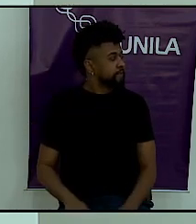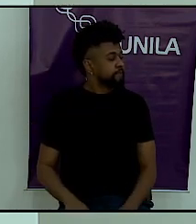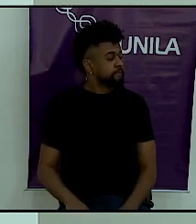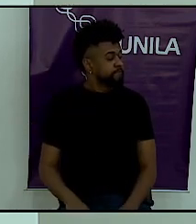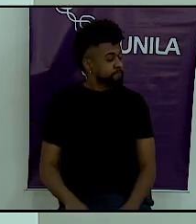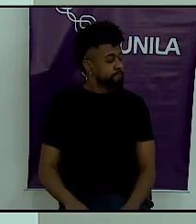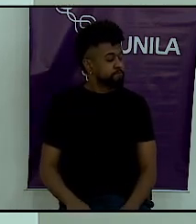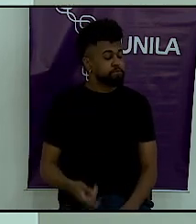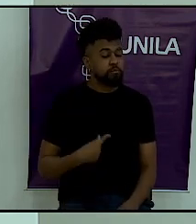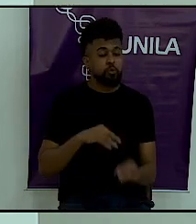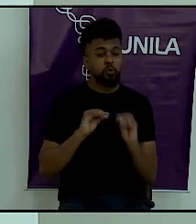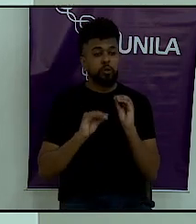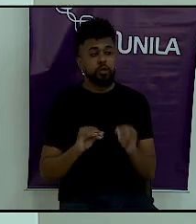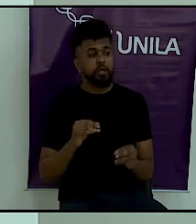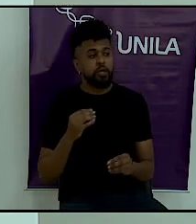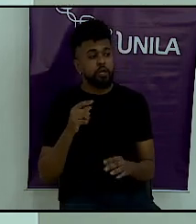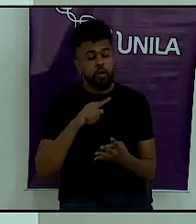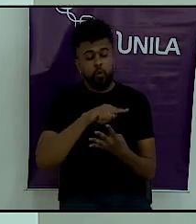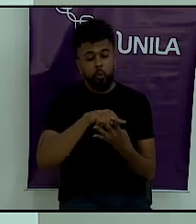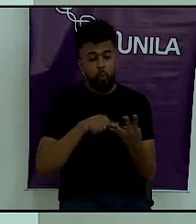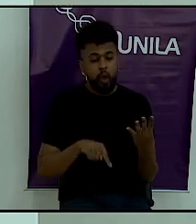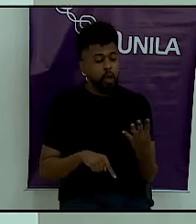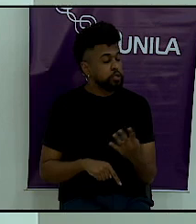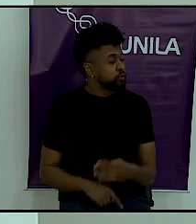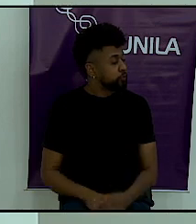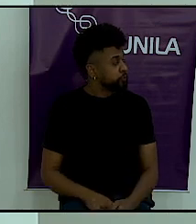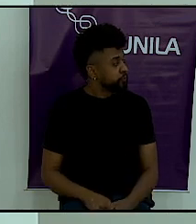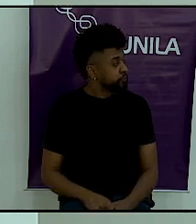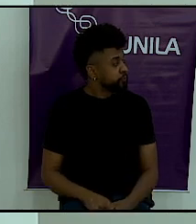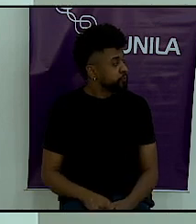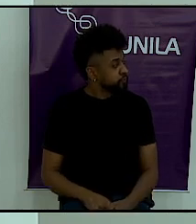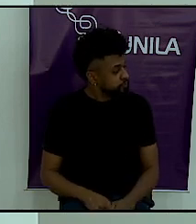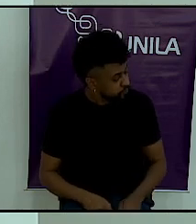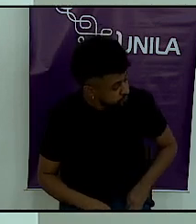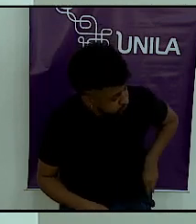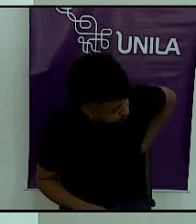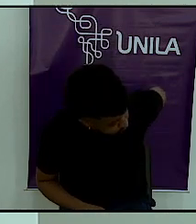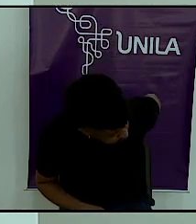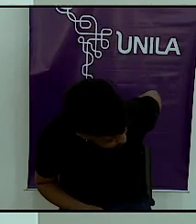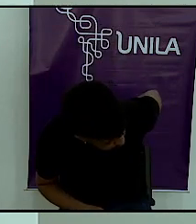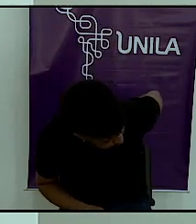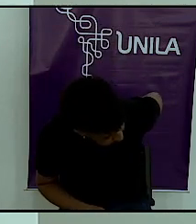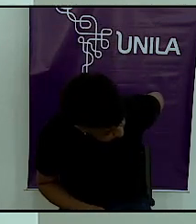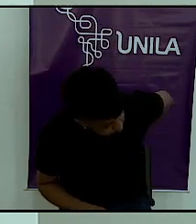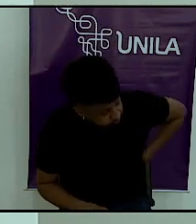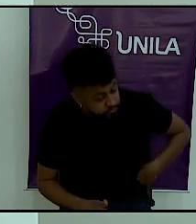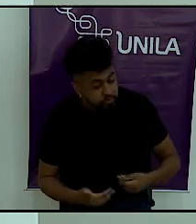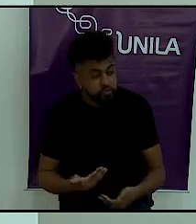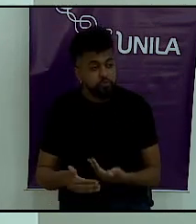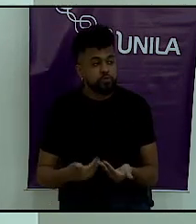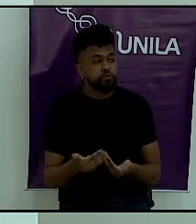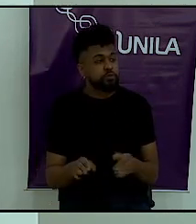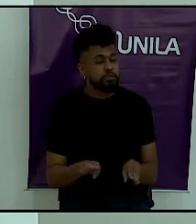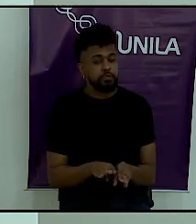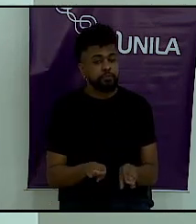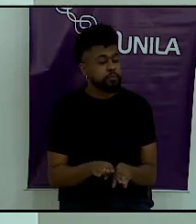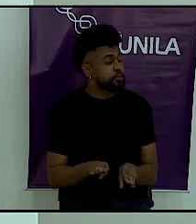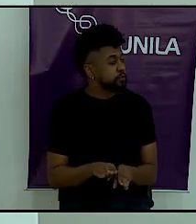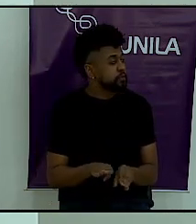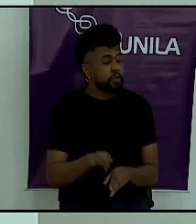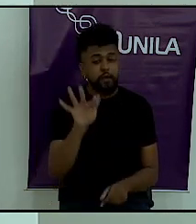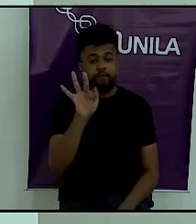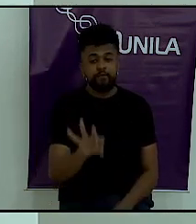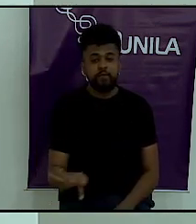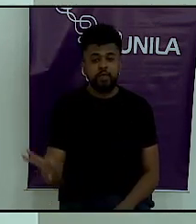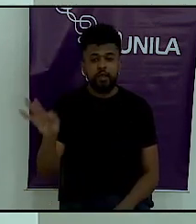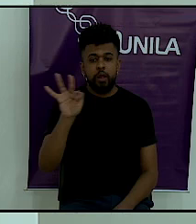coloquei 4 instituições ou 4 potenciais parceiros aí que estariam envolvidos. Temos a Federal de